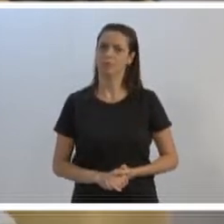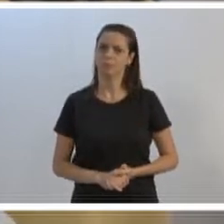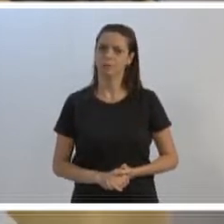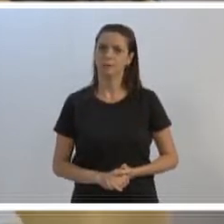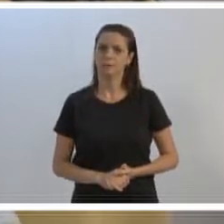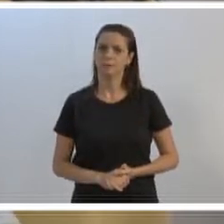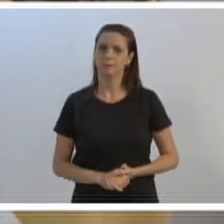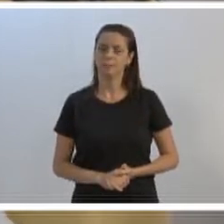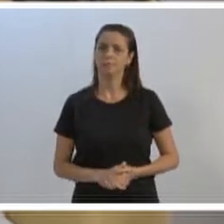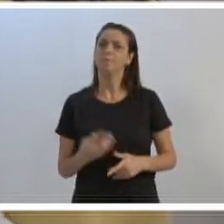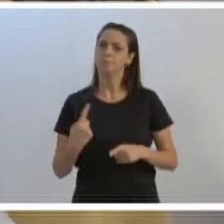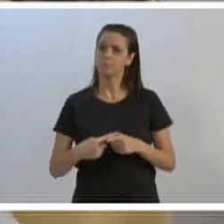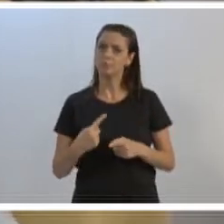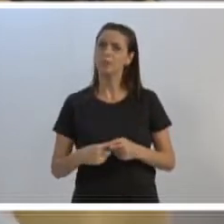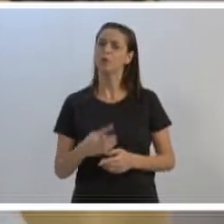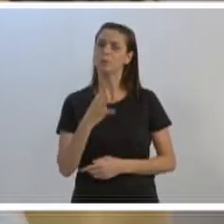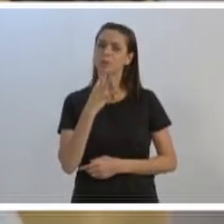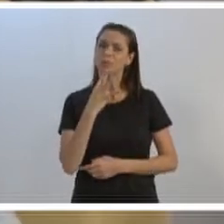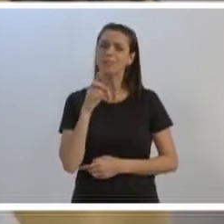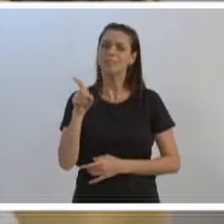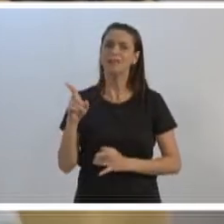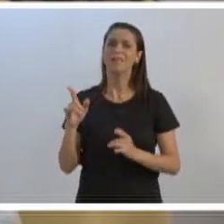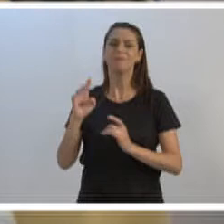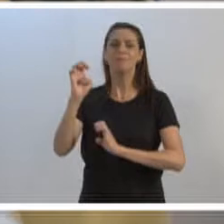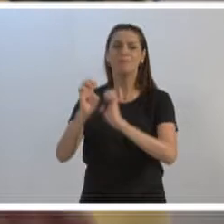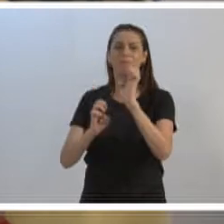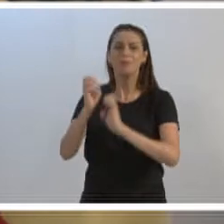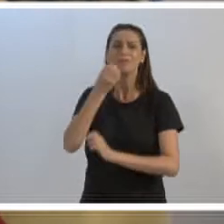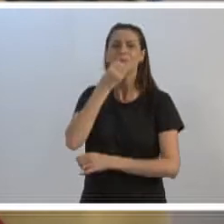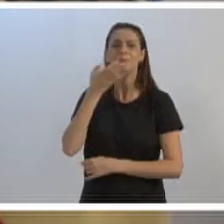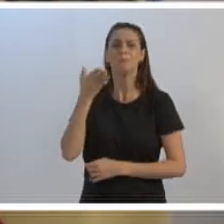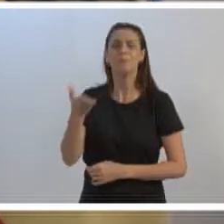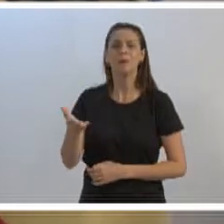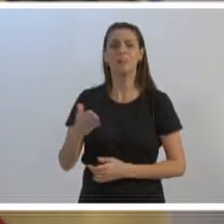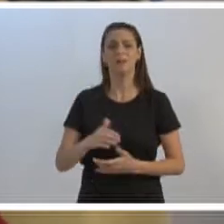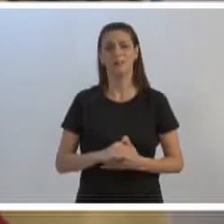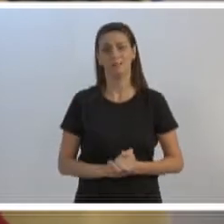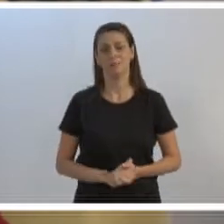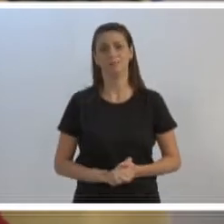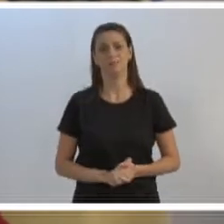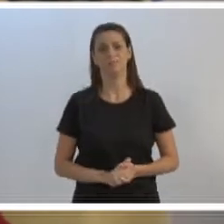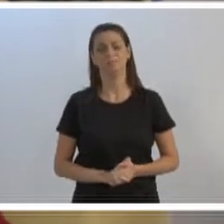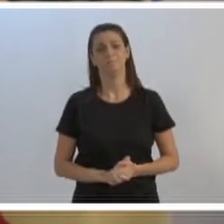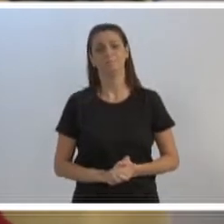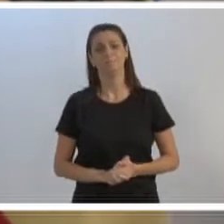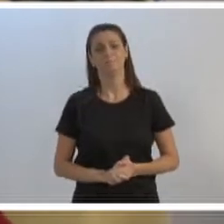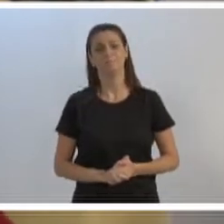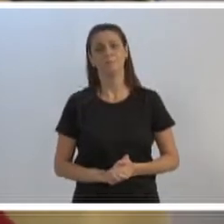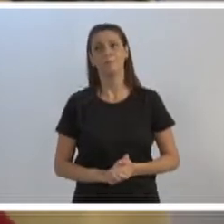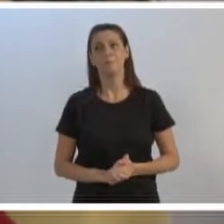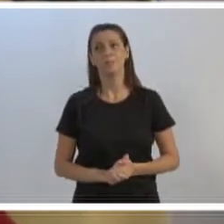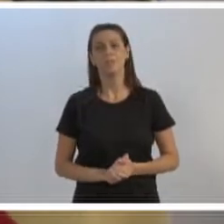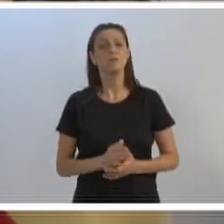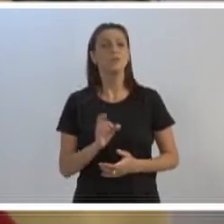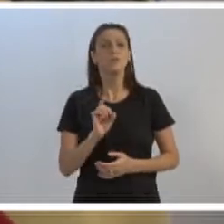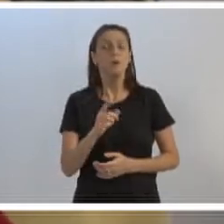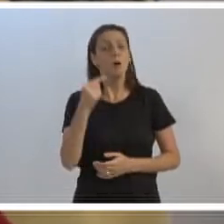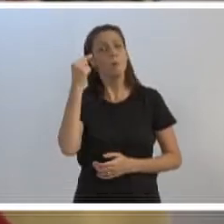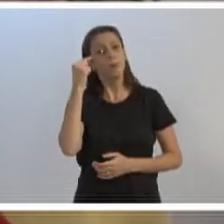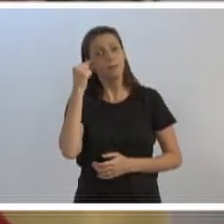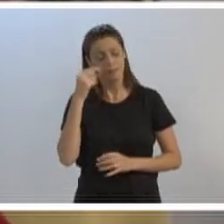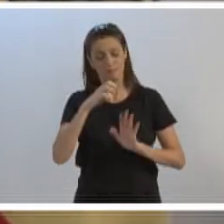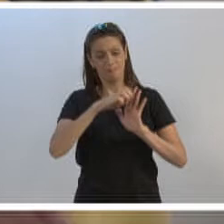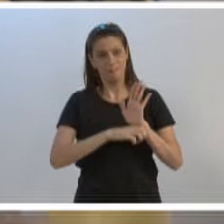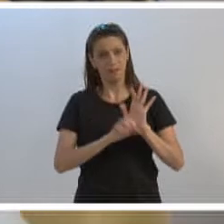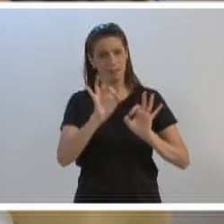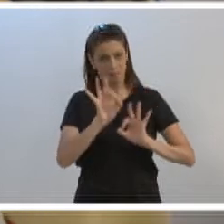nós conhecemos bem a empresa também, e dessa forma eu quero dizer que nós queremos fazer apenas correção para que os futuros, não